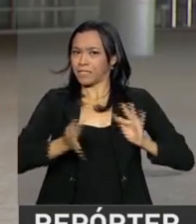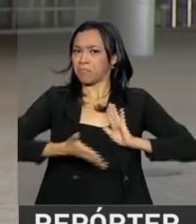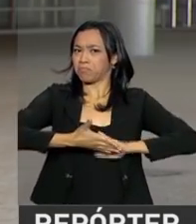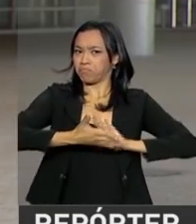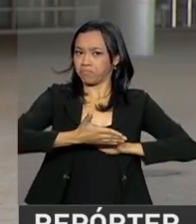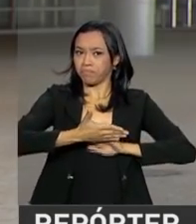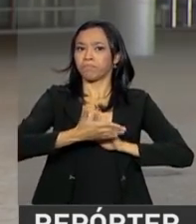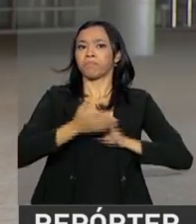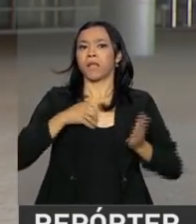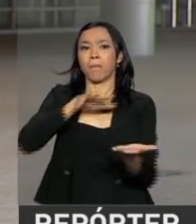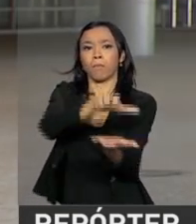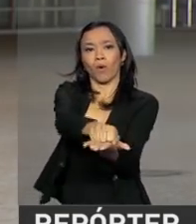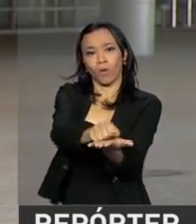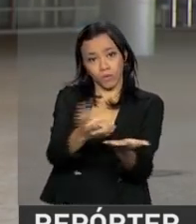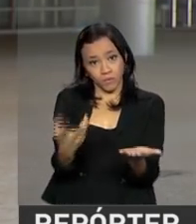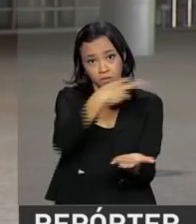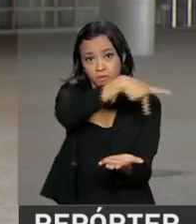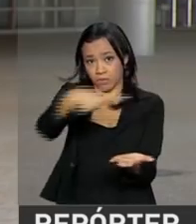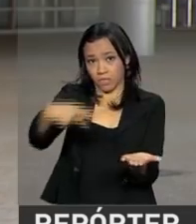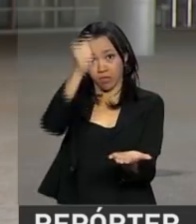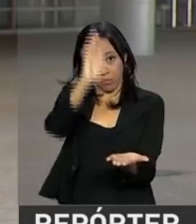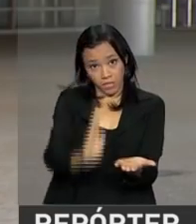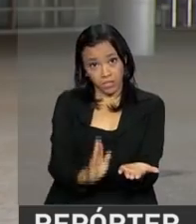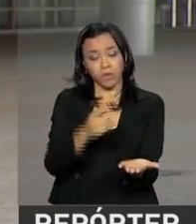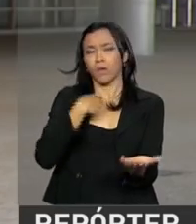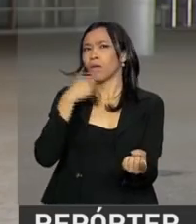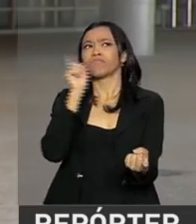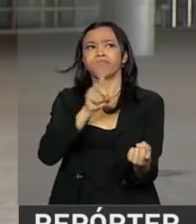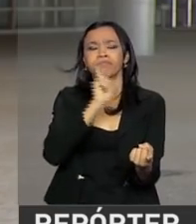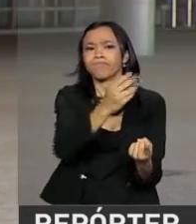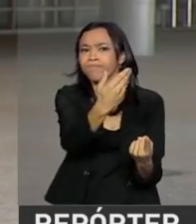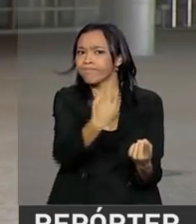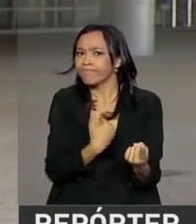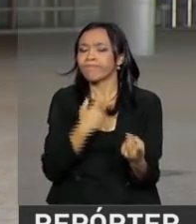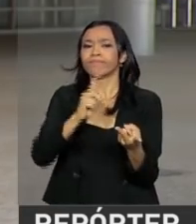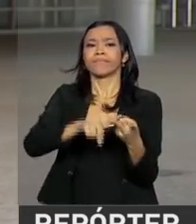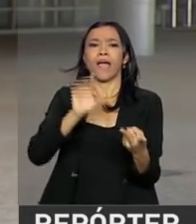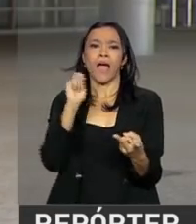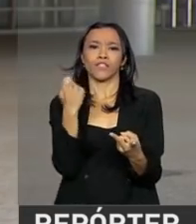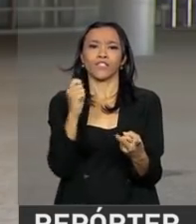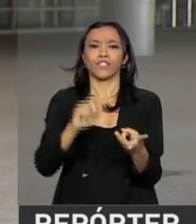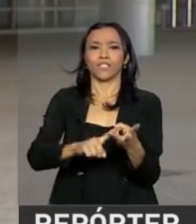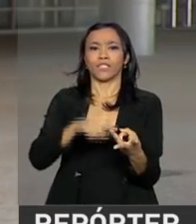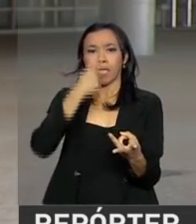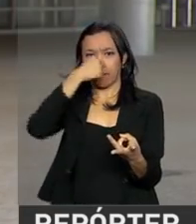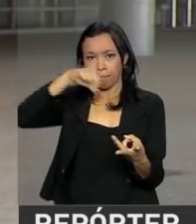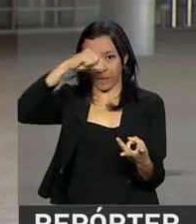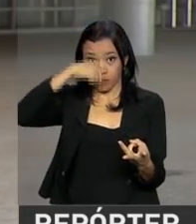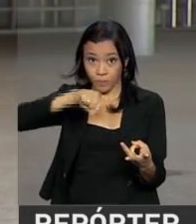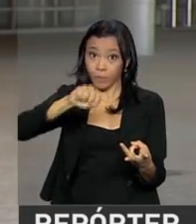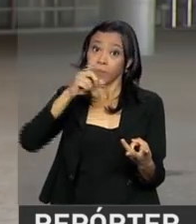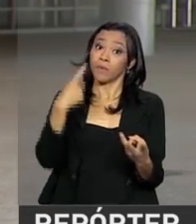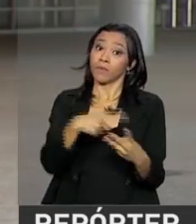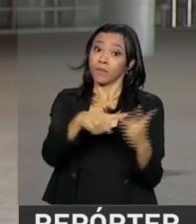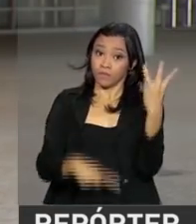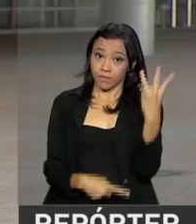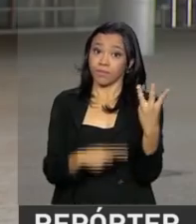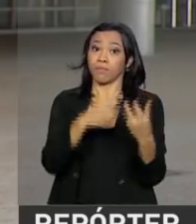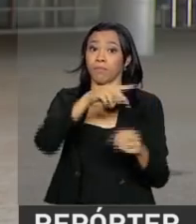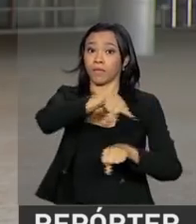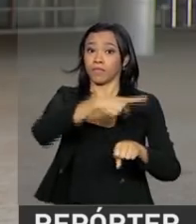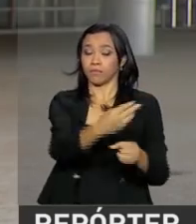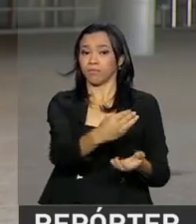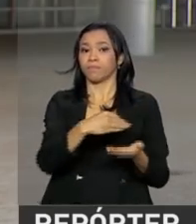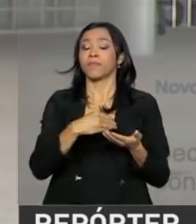pela posse efetiva na presidência da República de Estados Unidos, Argentina e Peru. O secretário-geral da Organização das